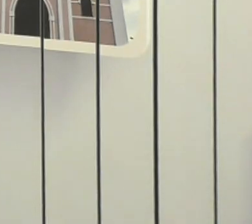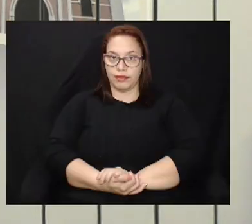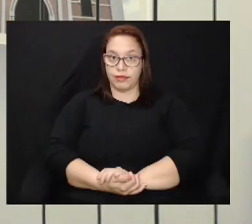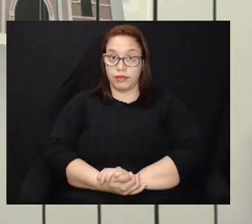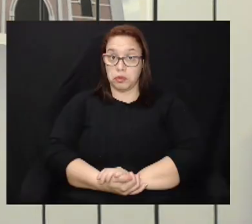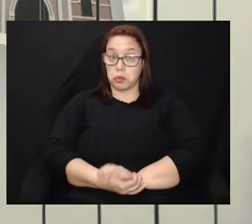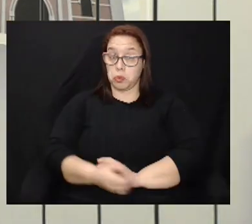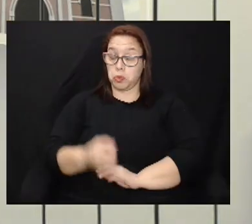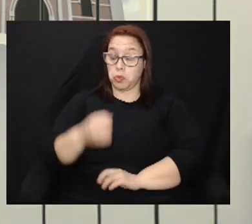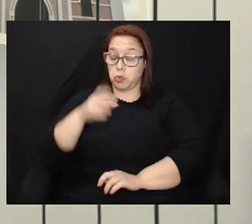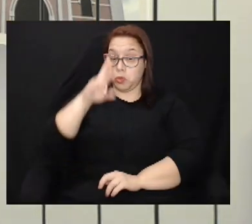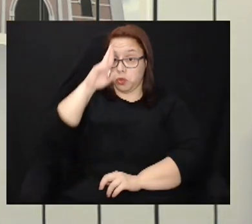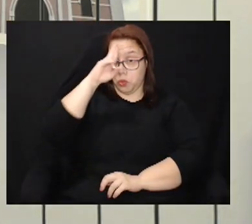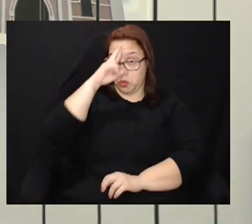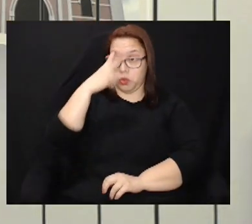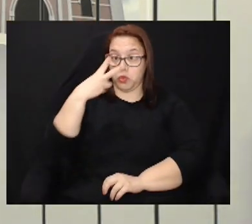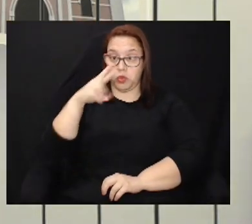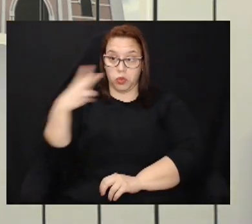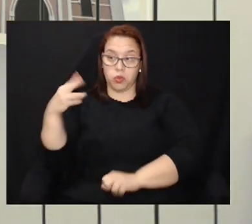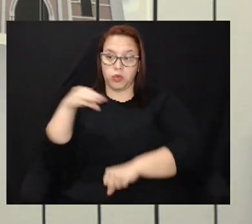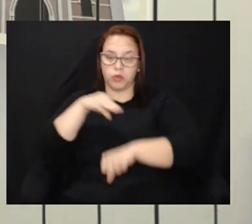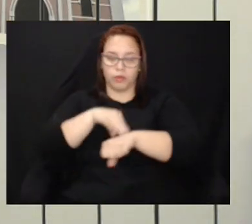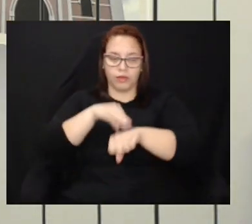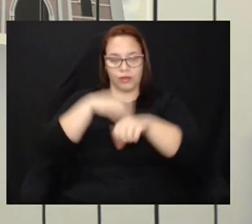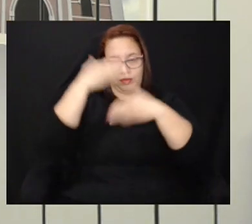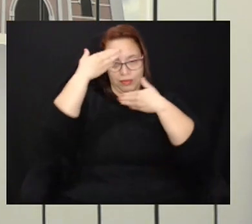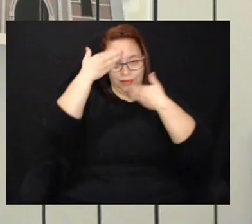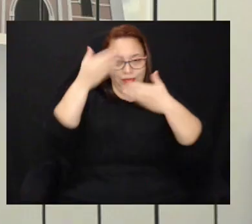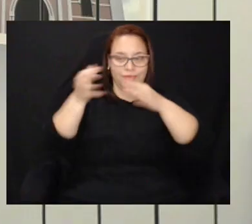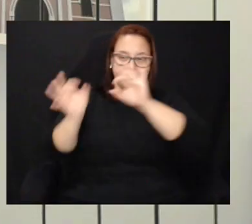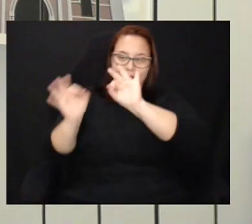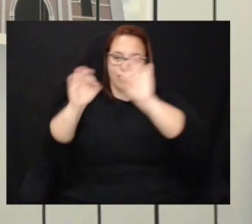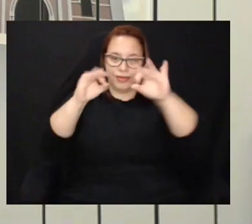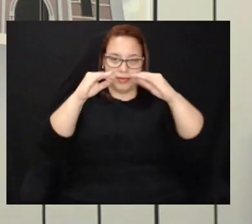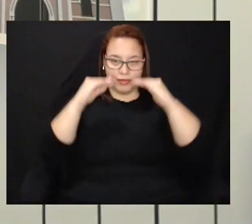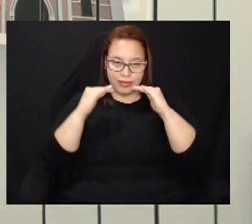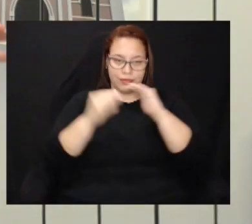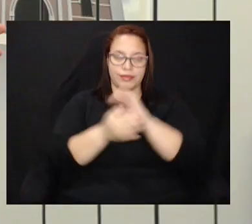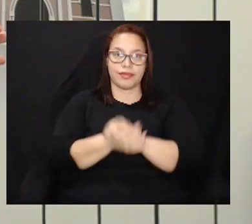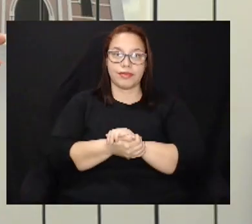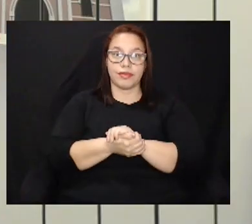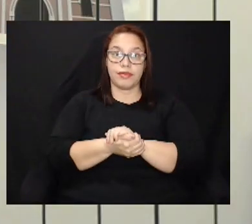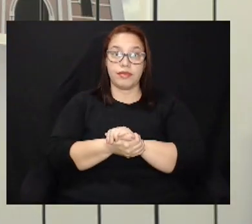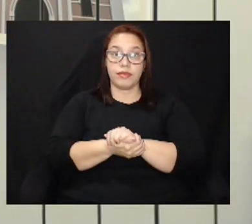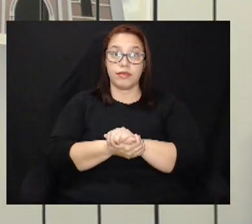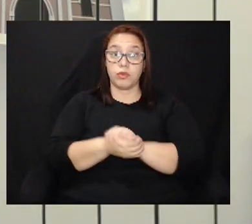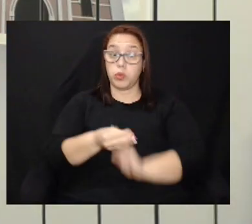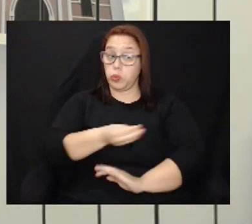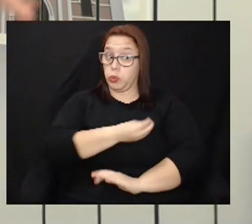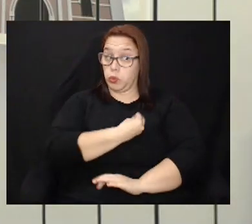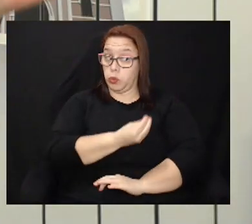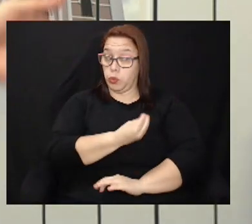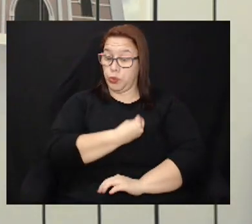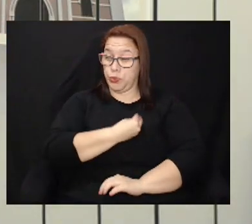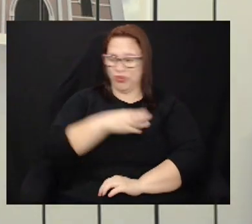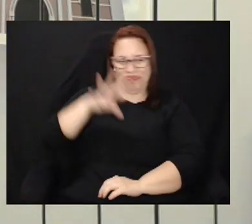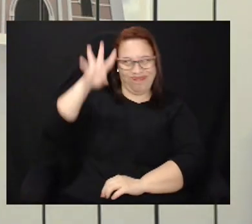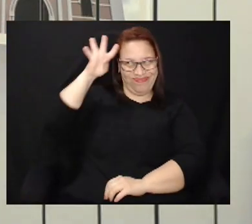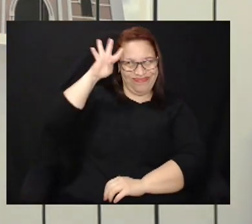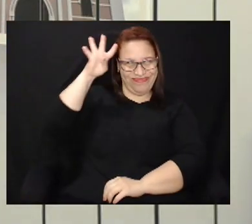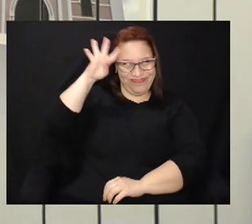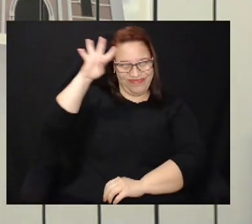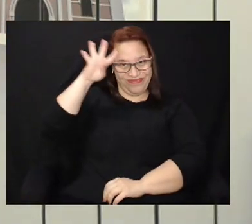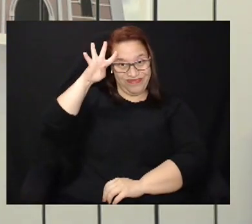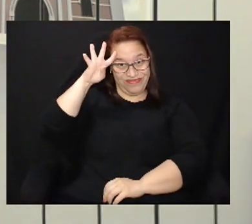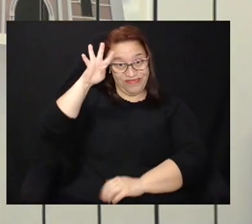Meio-dia mais 22 minutos. Muito obrigado pela sua companhia, pela sua audiência. Nós estamos ao vivo nesta quarta-feira. A gente segue